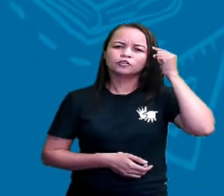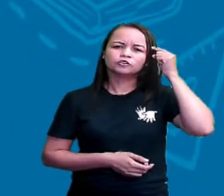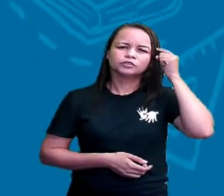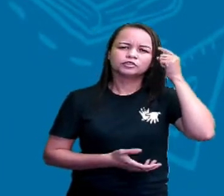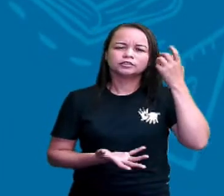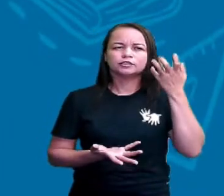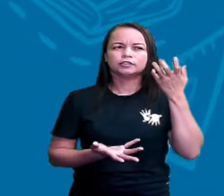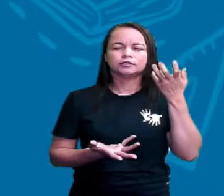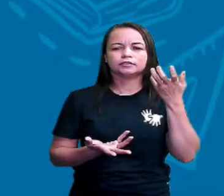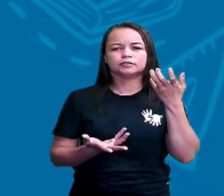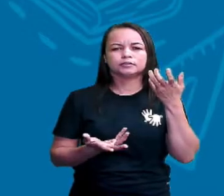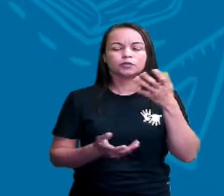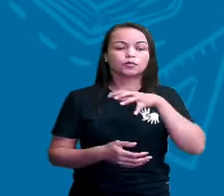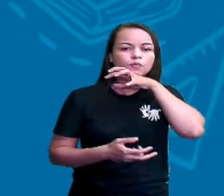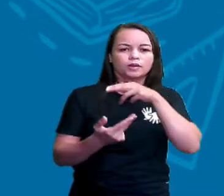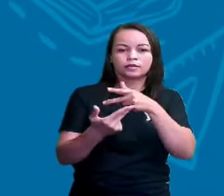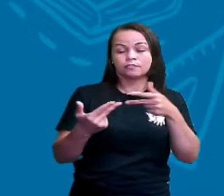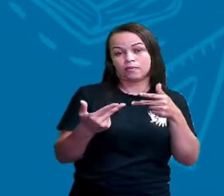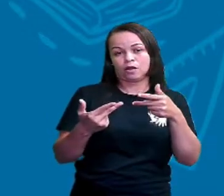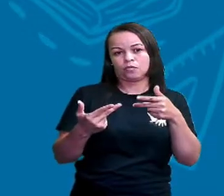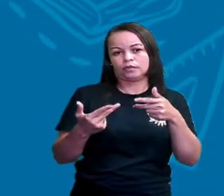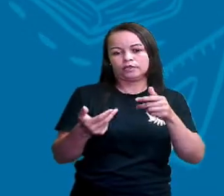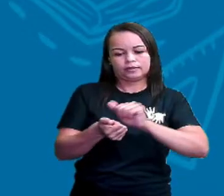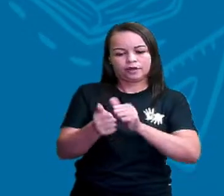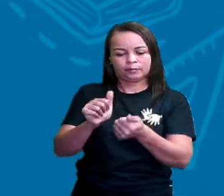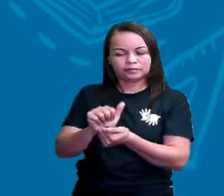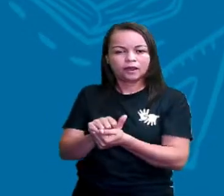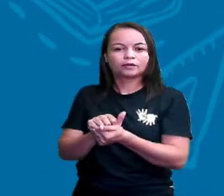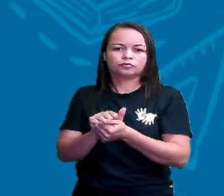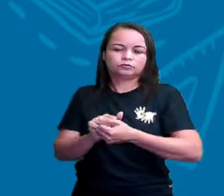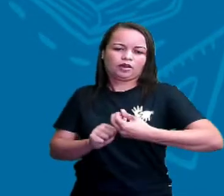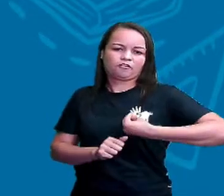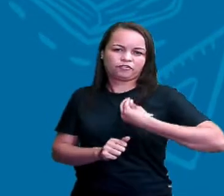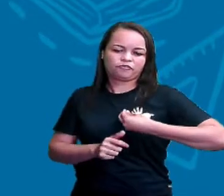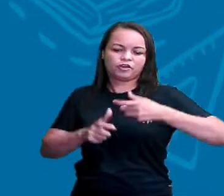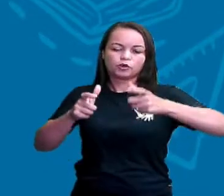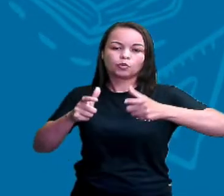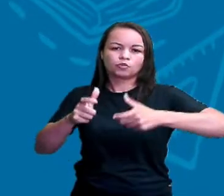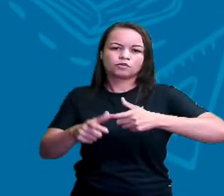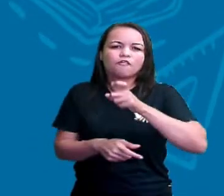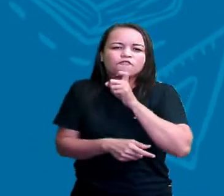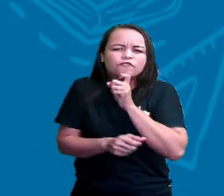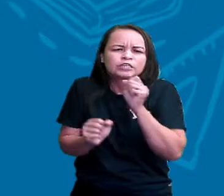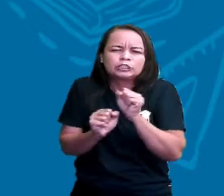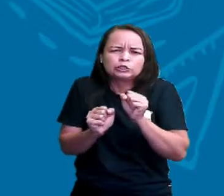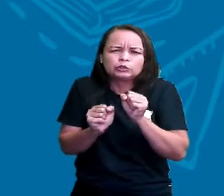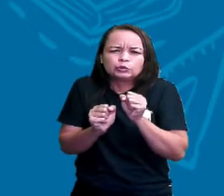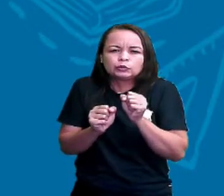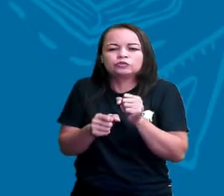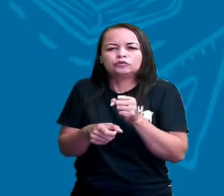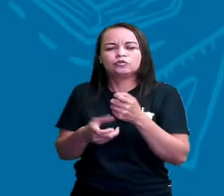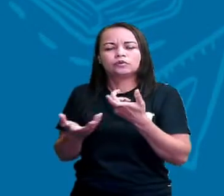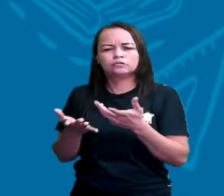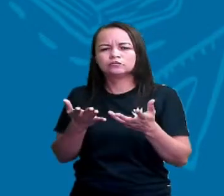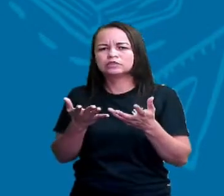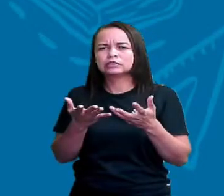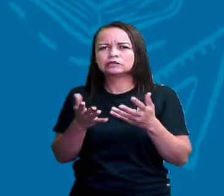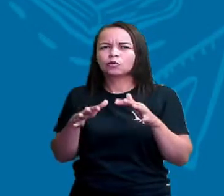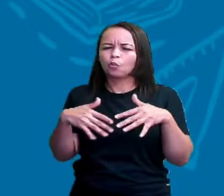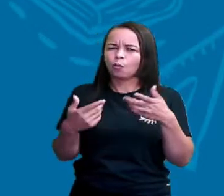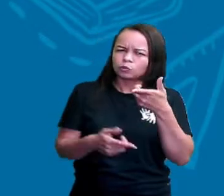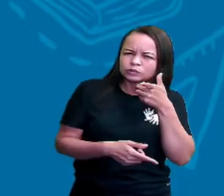animalzinho que é adaptado a viver num ambiente frio, no gelo, em ambientes gelados, será que ele